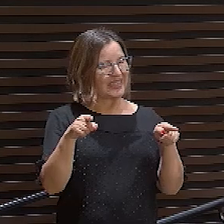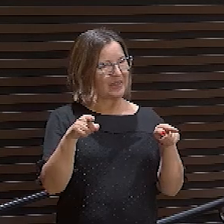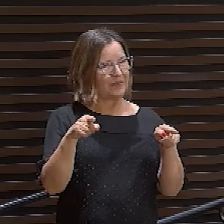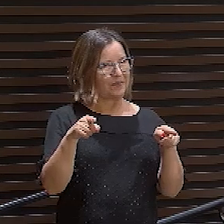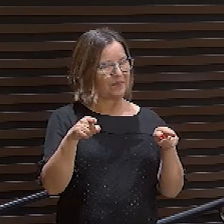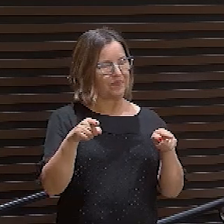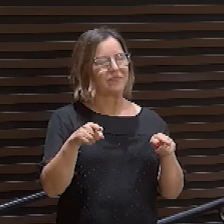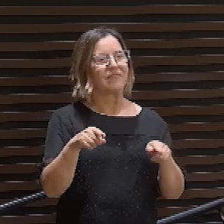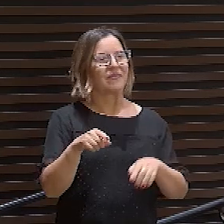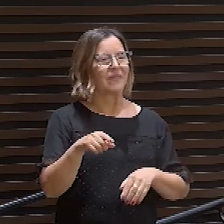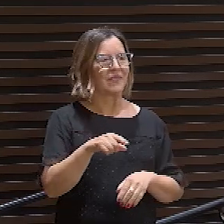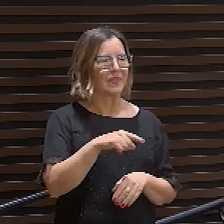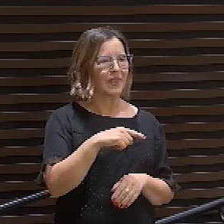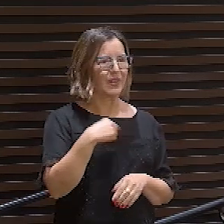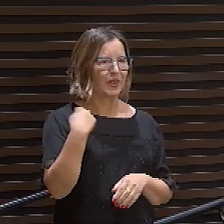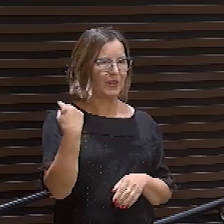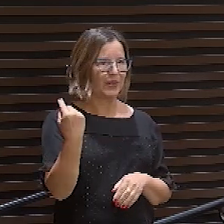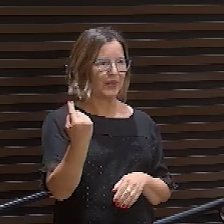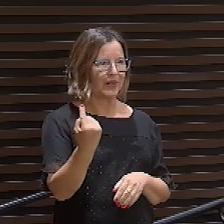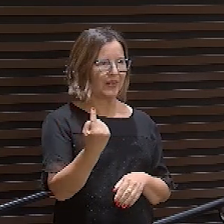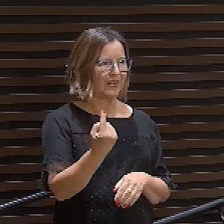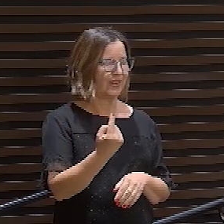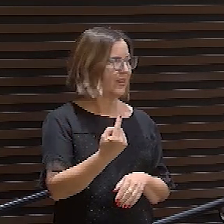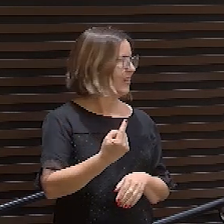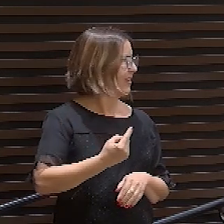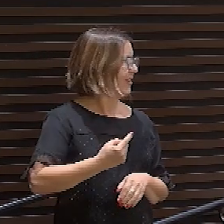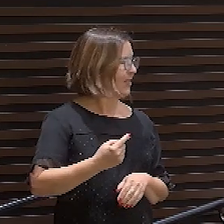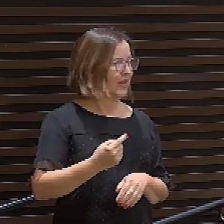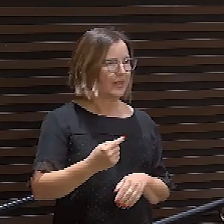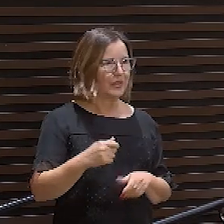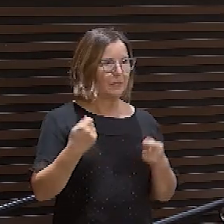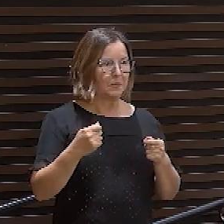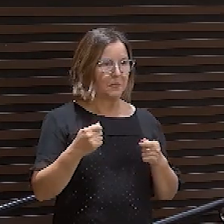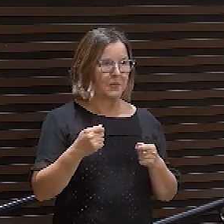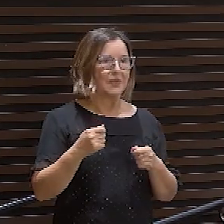a gente sempre vive na Bíblia depois do mas.